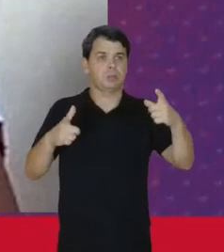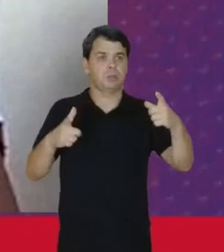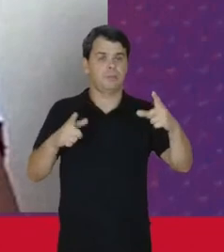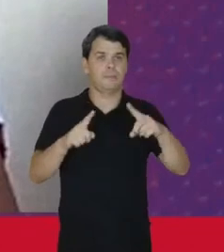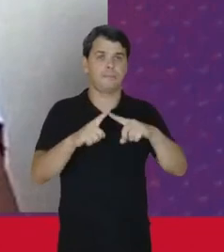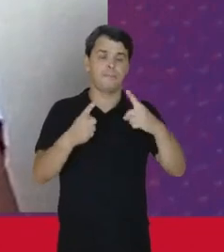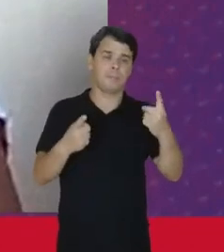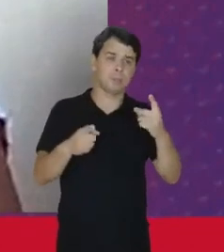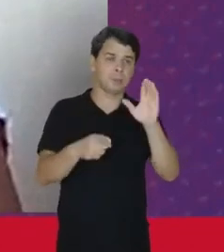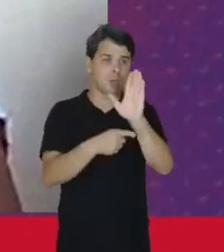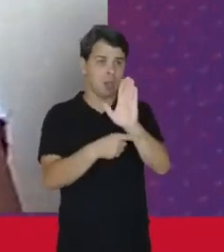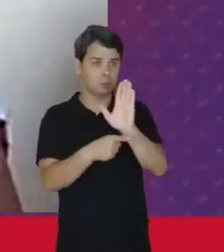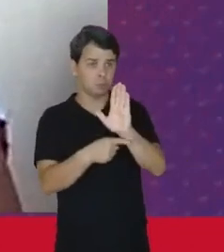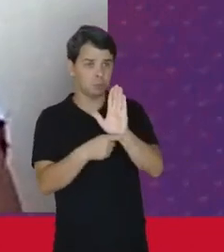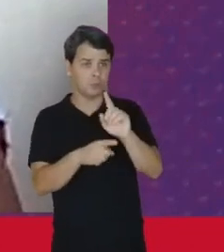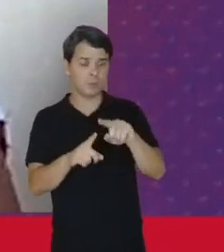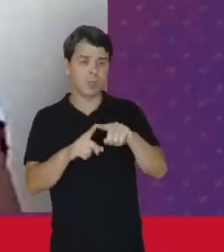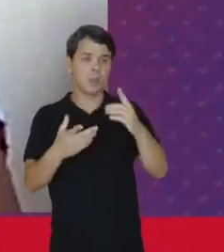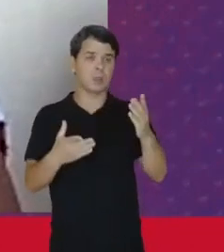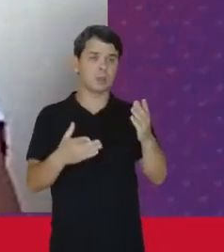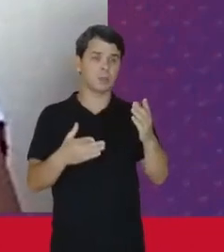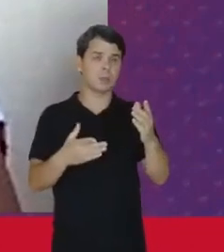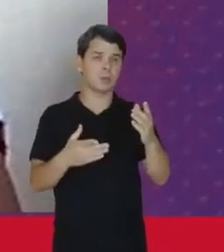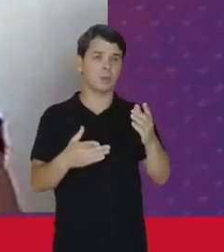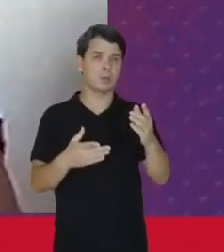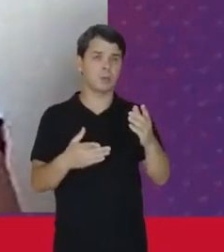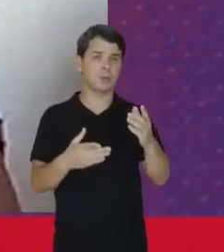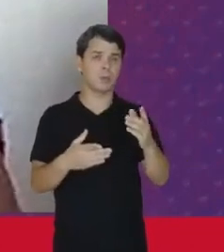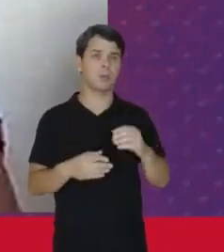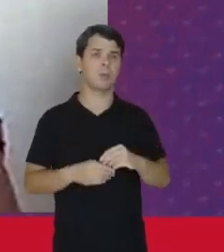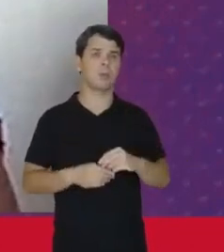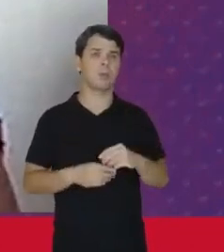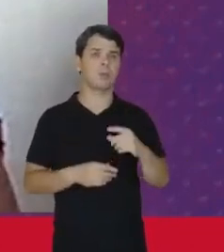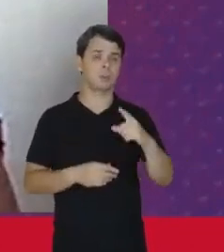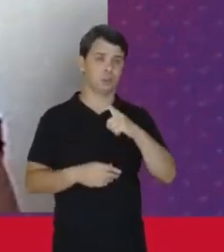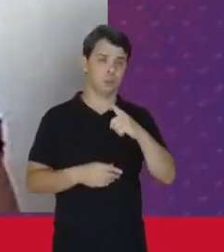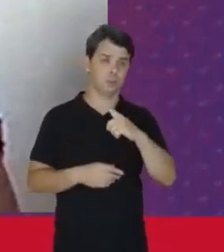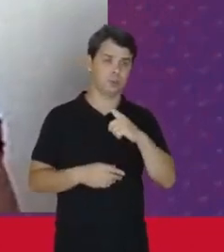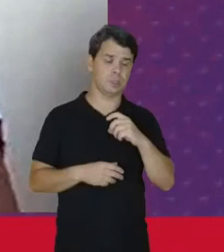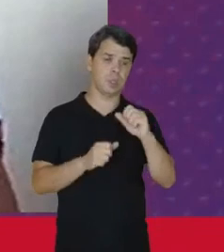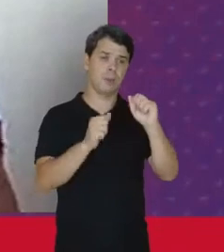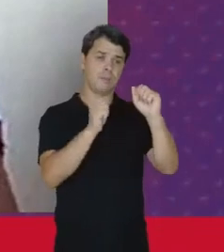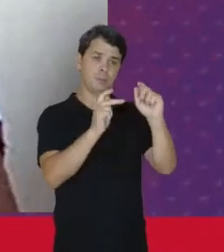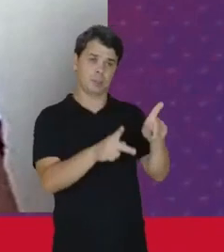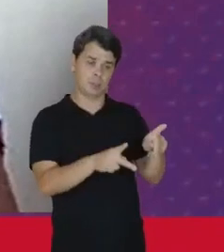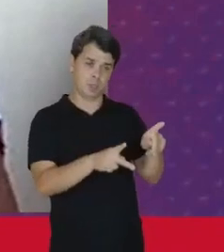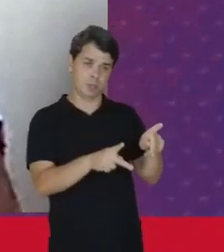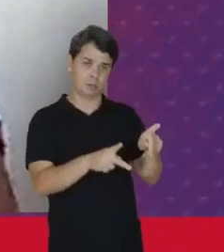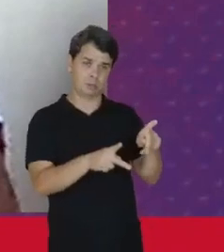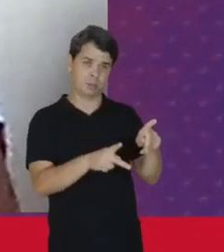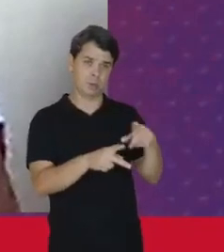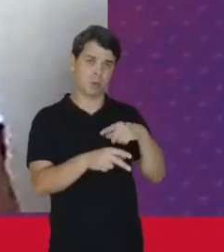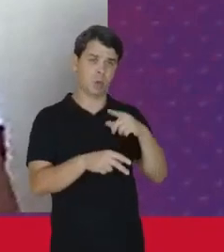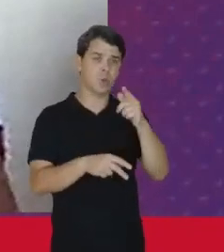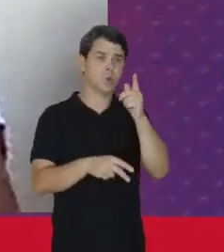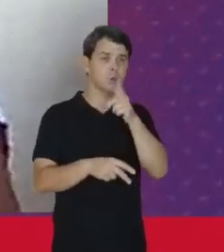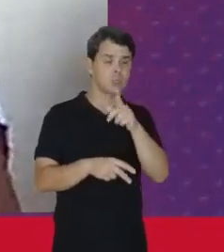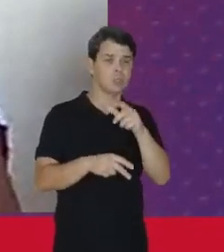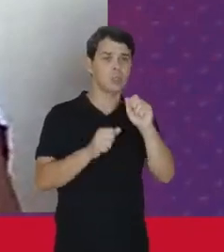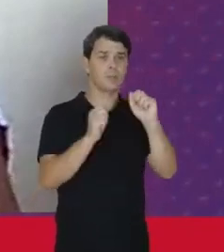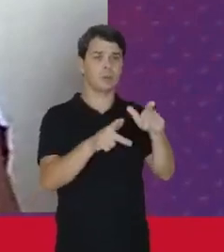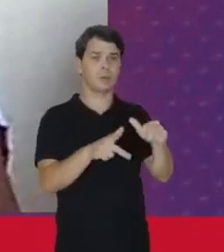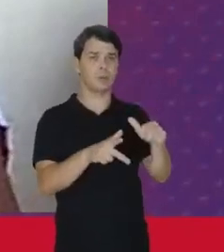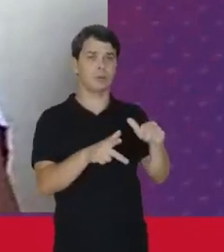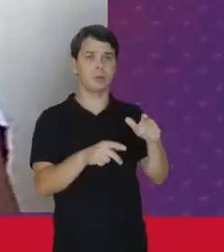assim, que ajuda muito, e no caso, se eu tivesse me aposentado, ou se eu fosse me aposentar o ano que